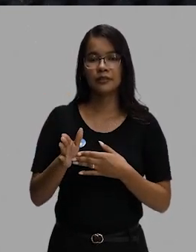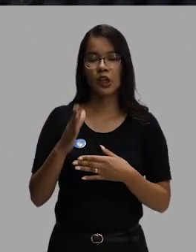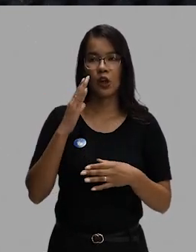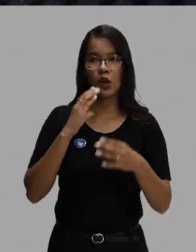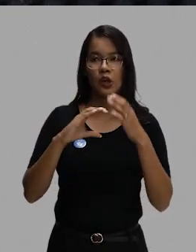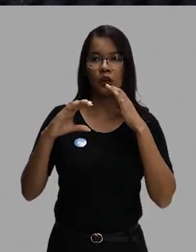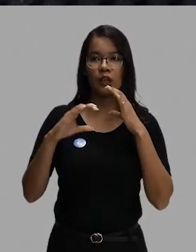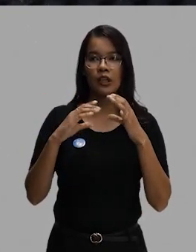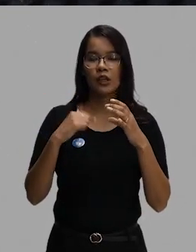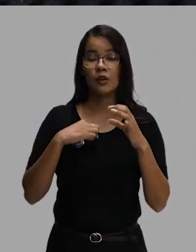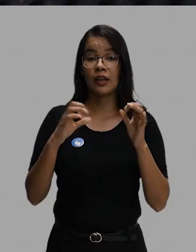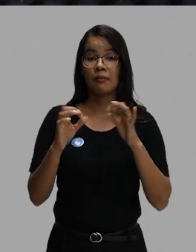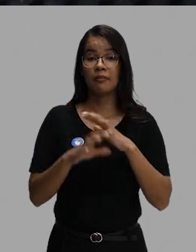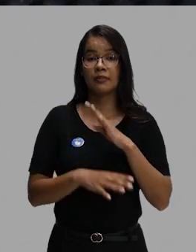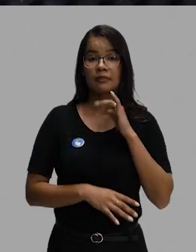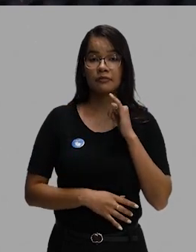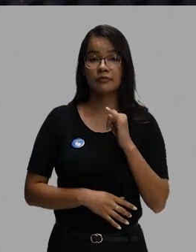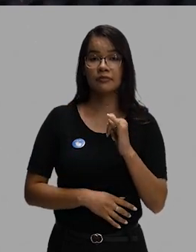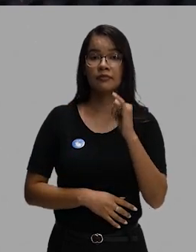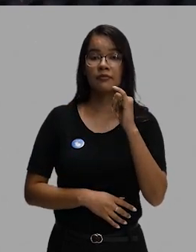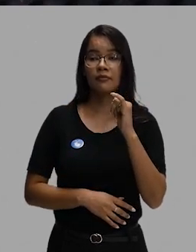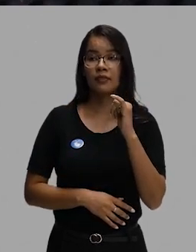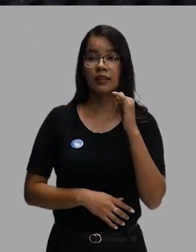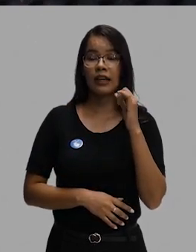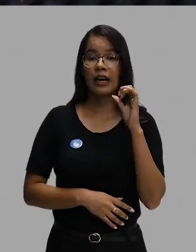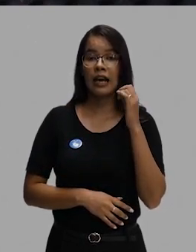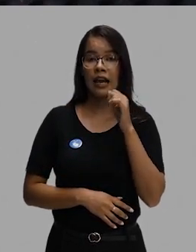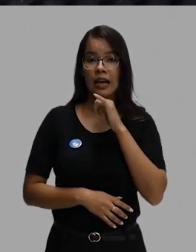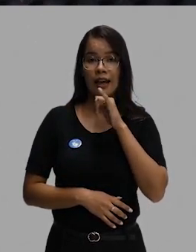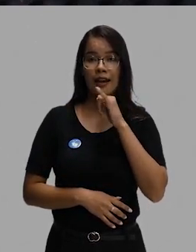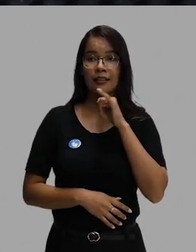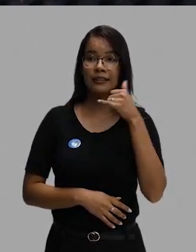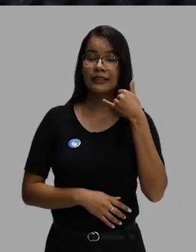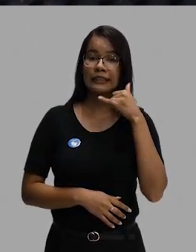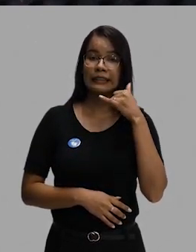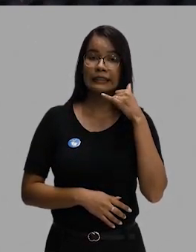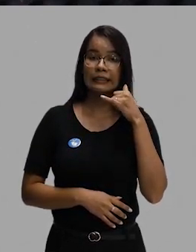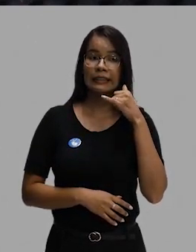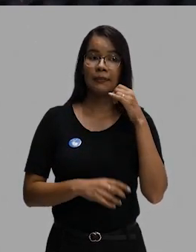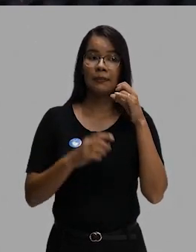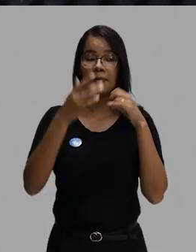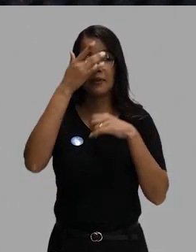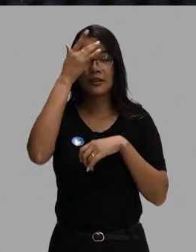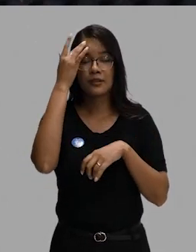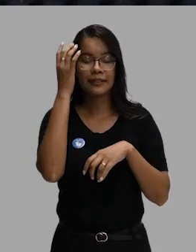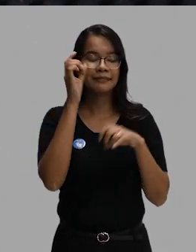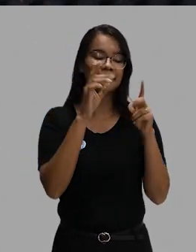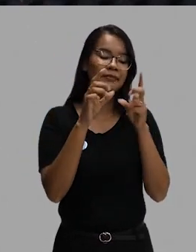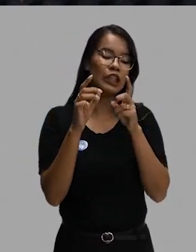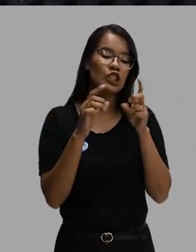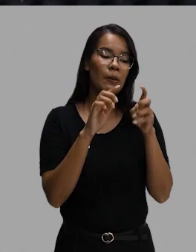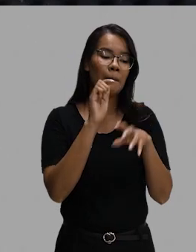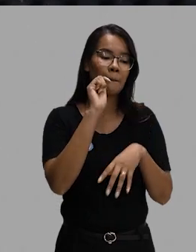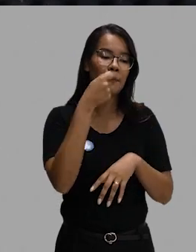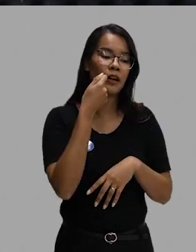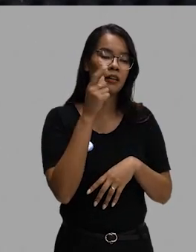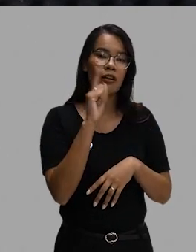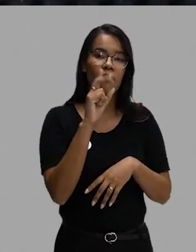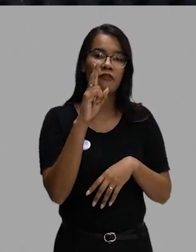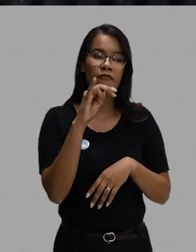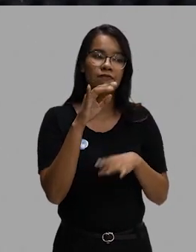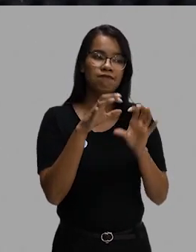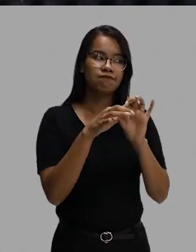contato. Eu acabei de dizer, né? O atendente da padaria não vai deixar de te entregar 5 pães